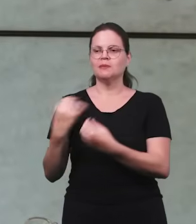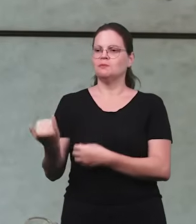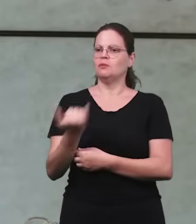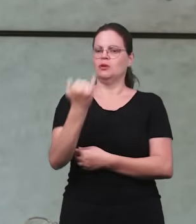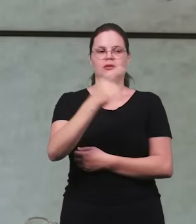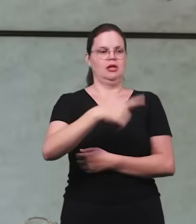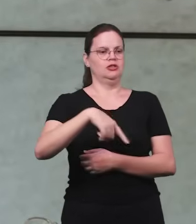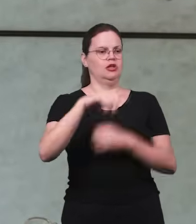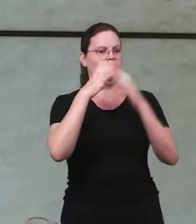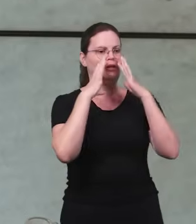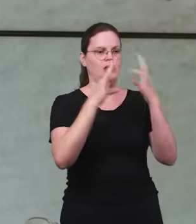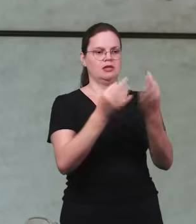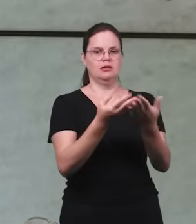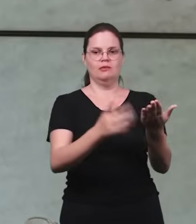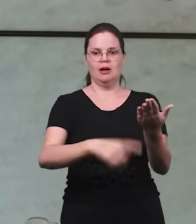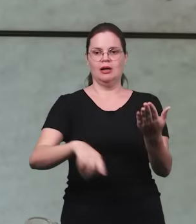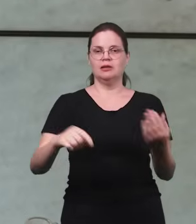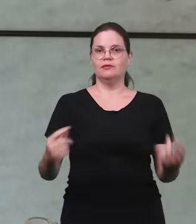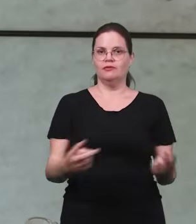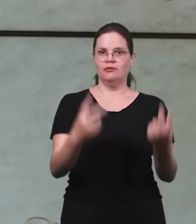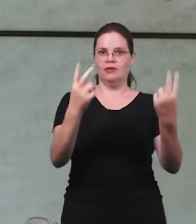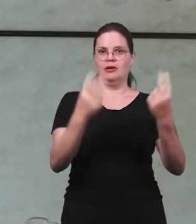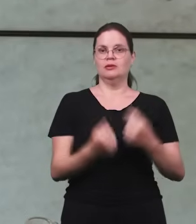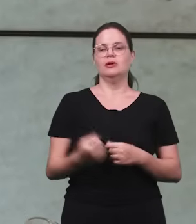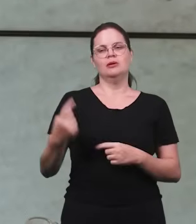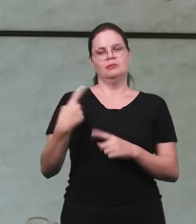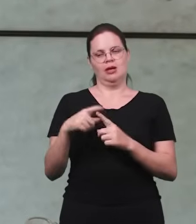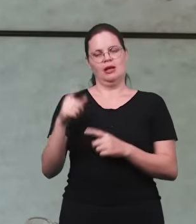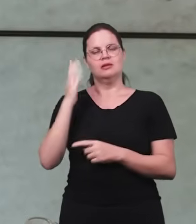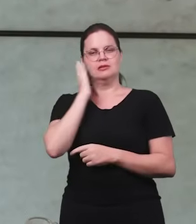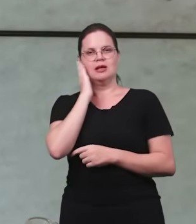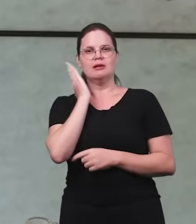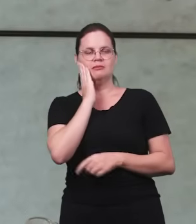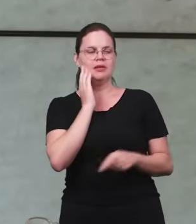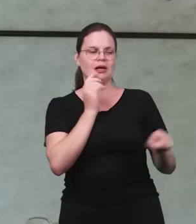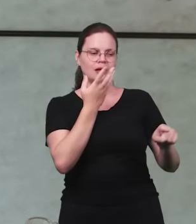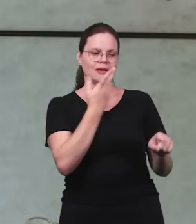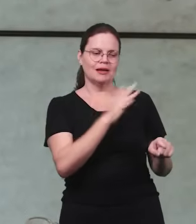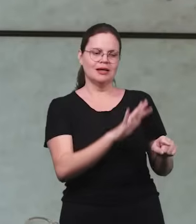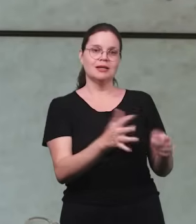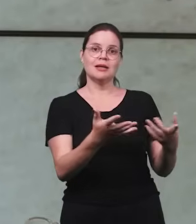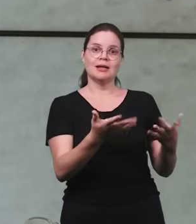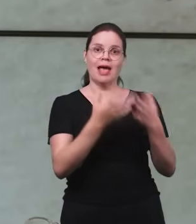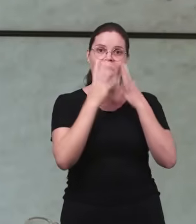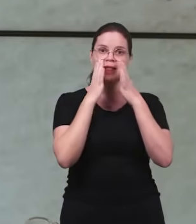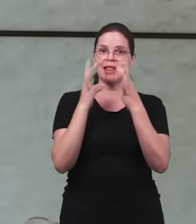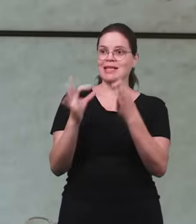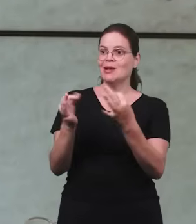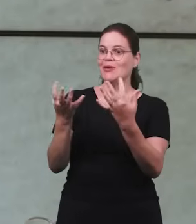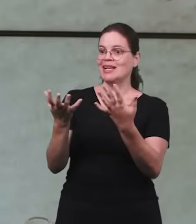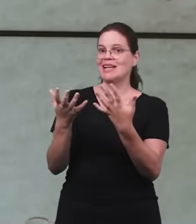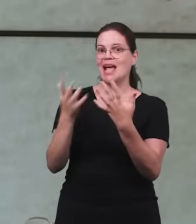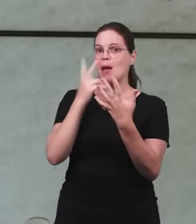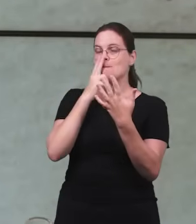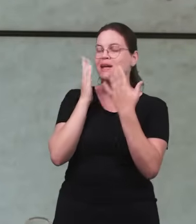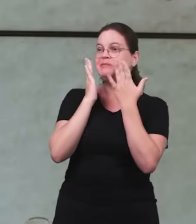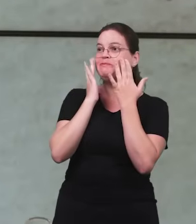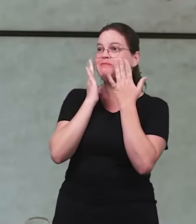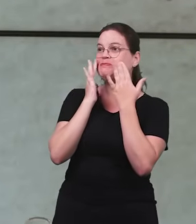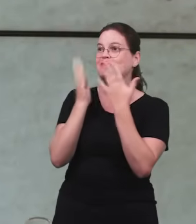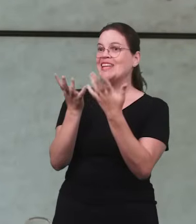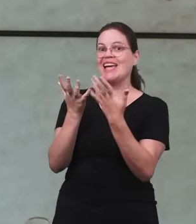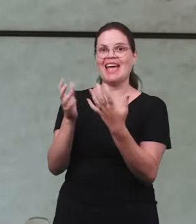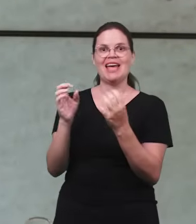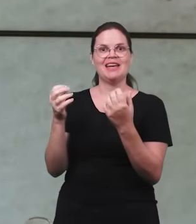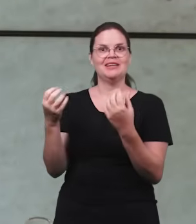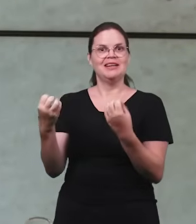valor que ele tinha, né? Verdade. Ele sabia que as crianças iam querer ouvi-lo. Ele sabia que ele tinha o que ensinar para eles. Ah, muito